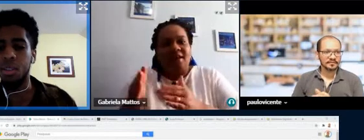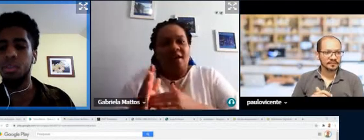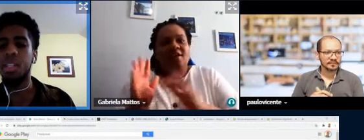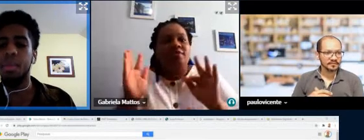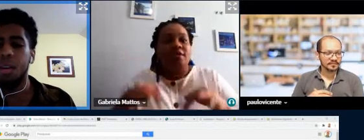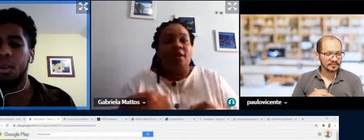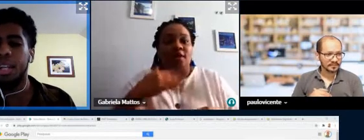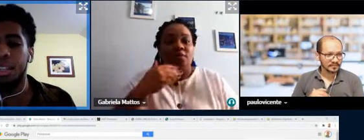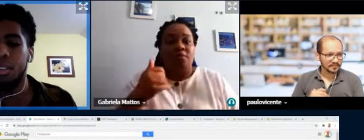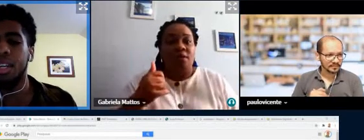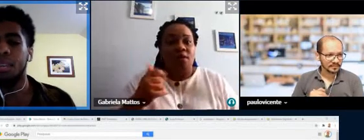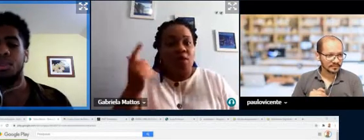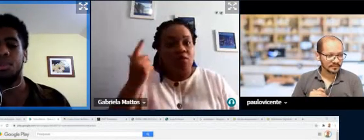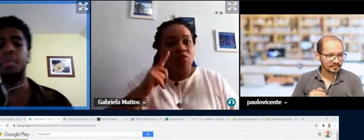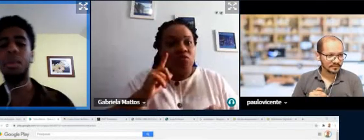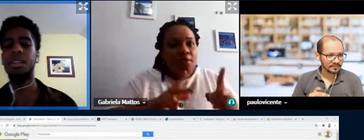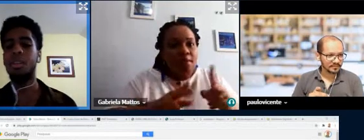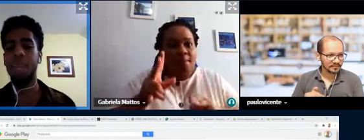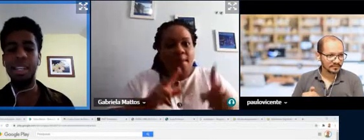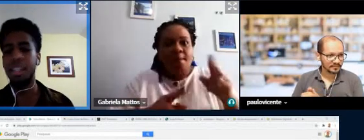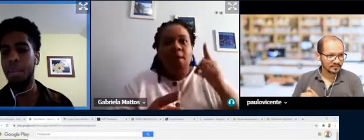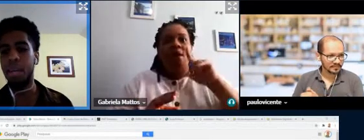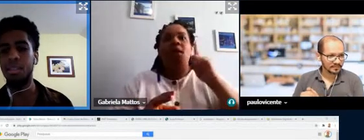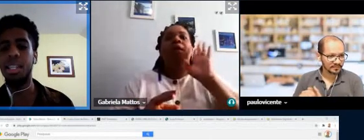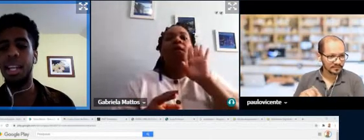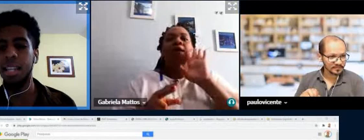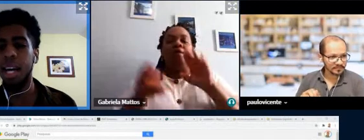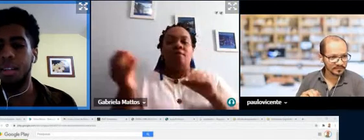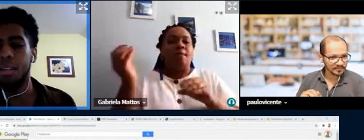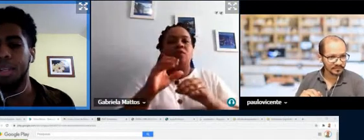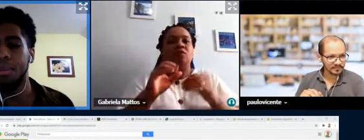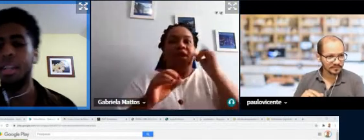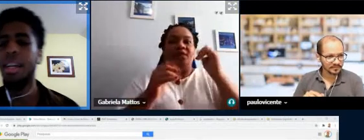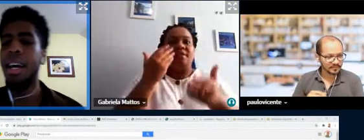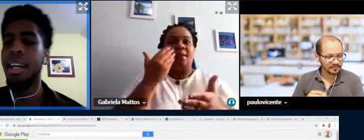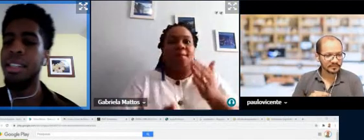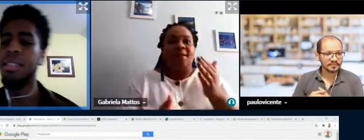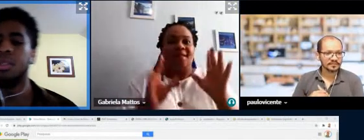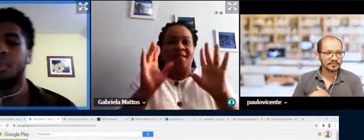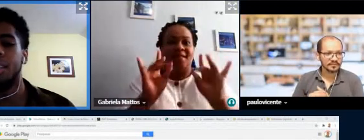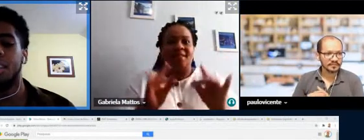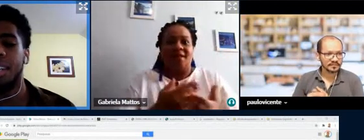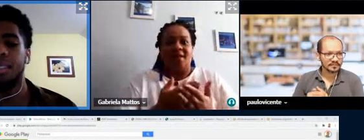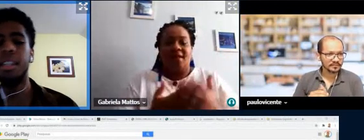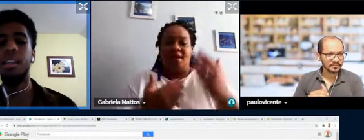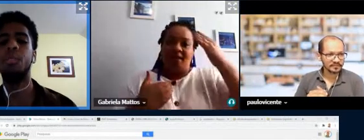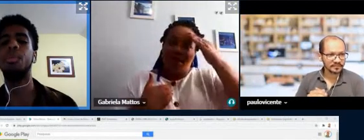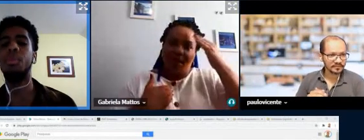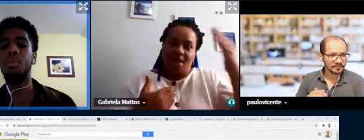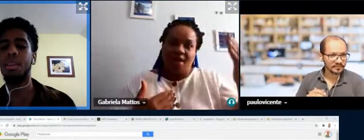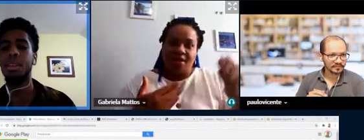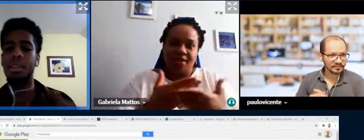que nós conseguimos recordar aqui, nós estaremos postando para que ninguém perca os detalhes da aula também. Agradecer o senhor pela